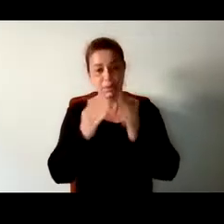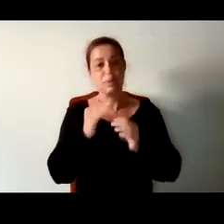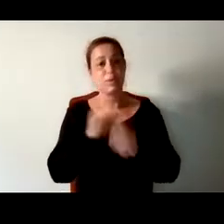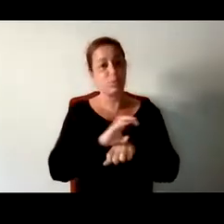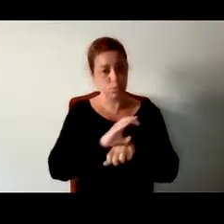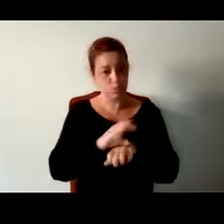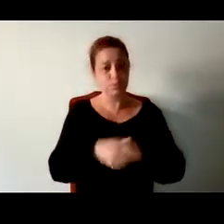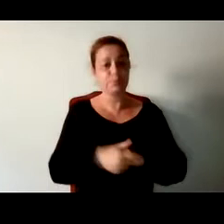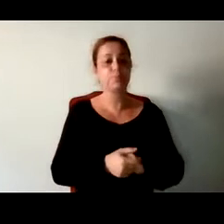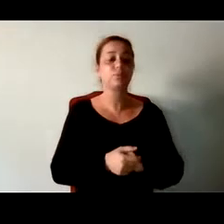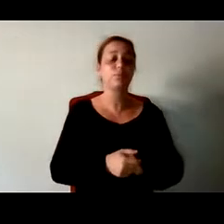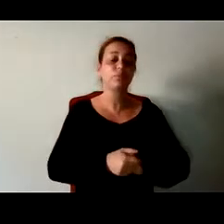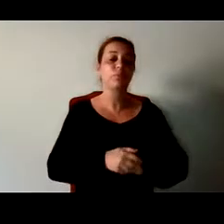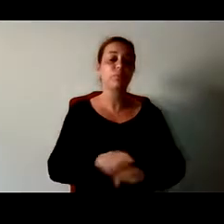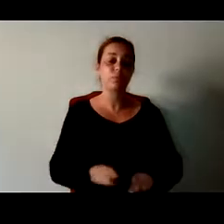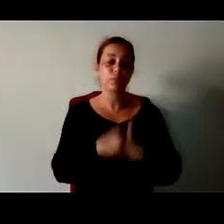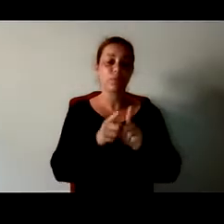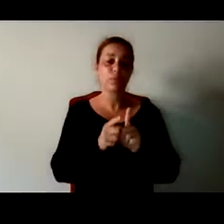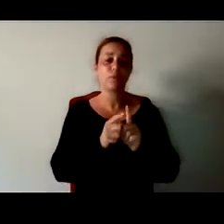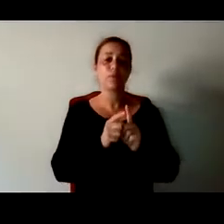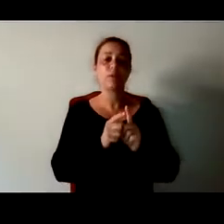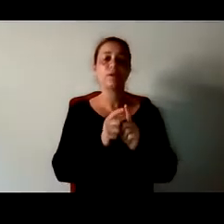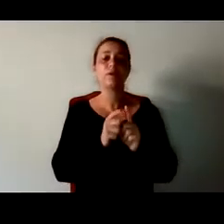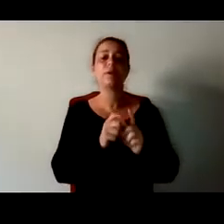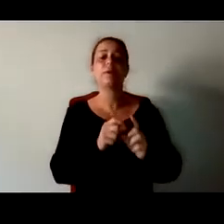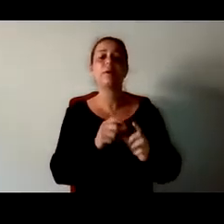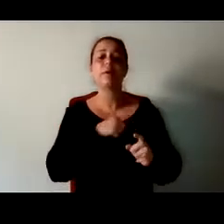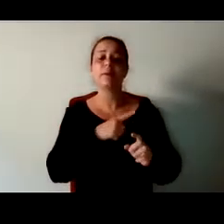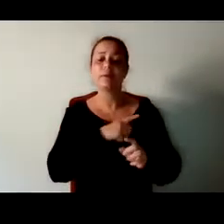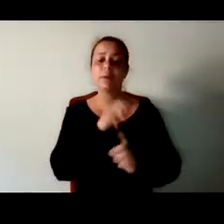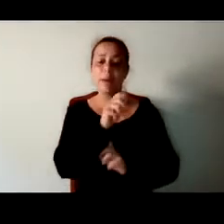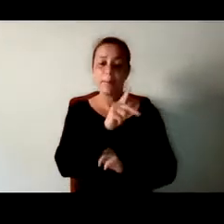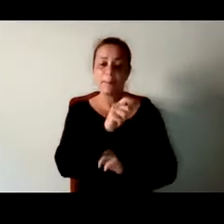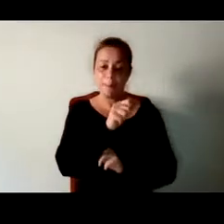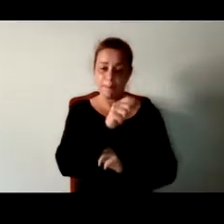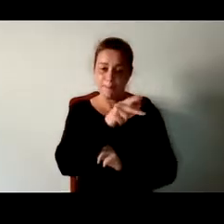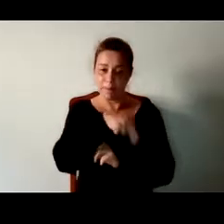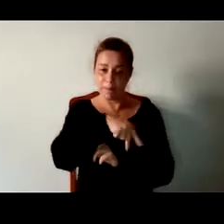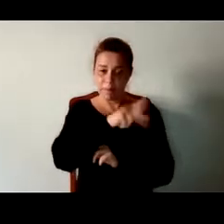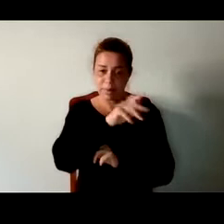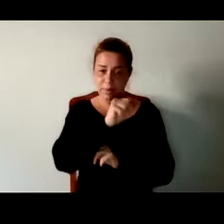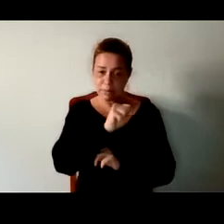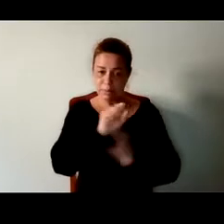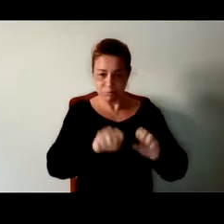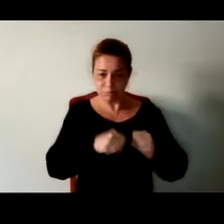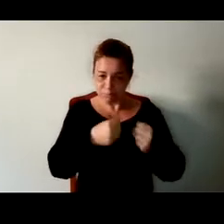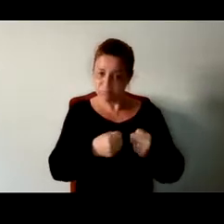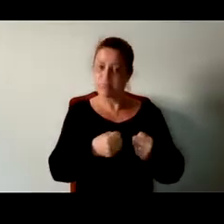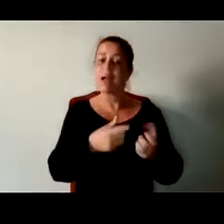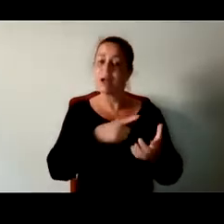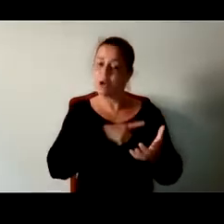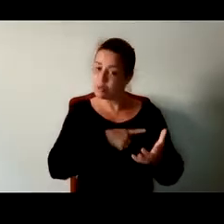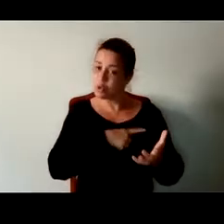e fortalecer as APNPs e as aulas online do ensino flexível híbrido. Tudo isso para